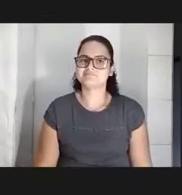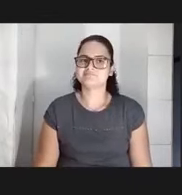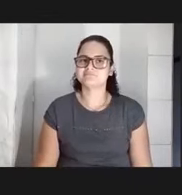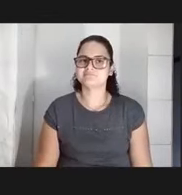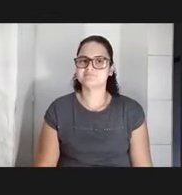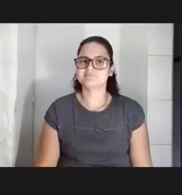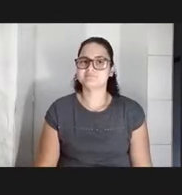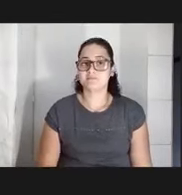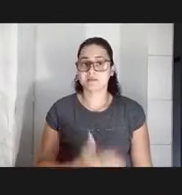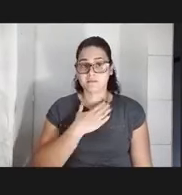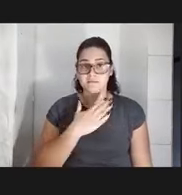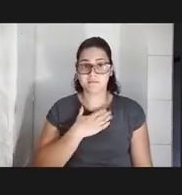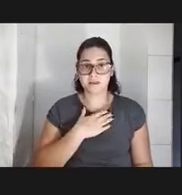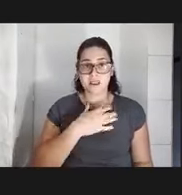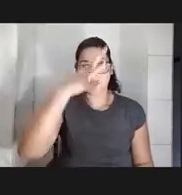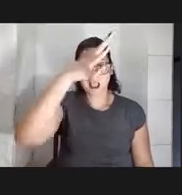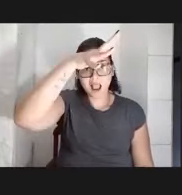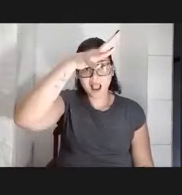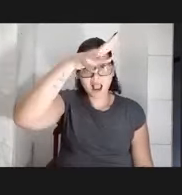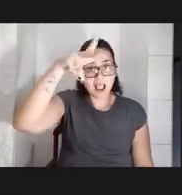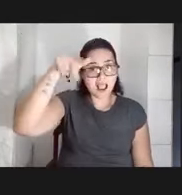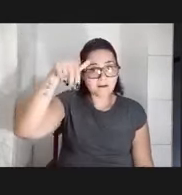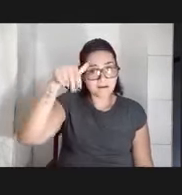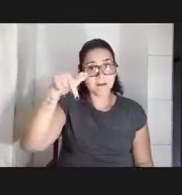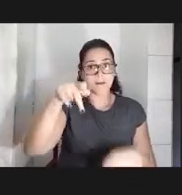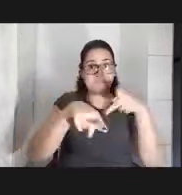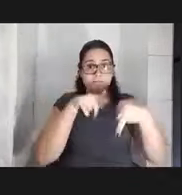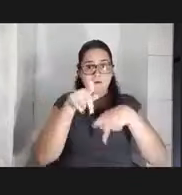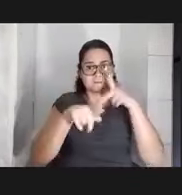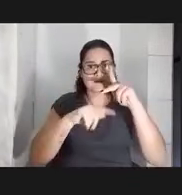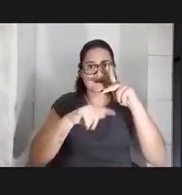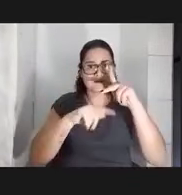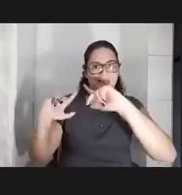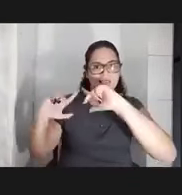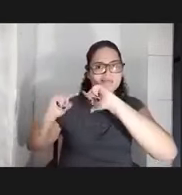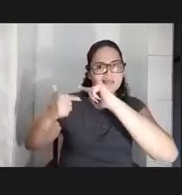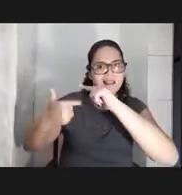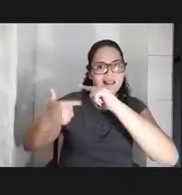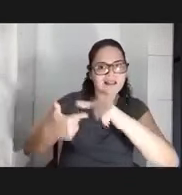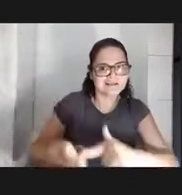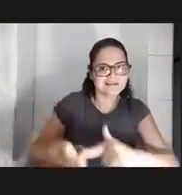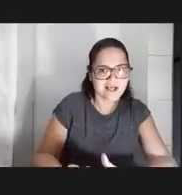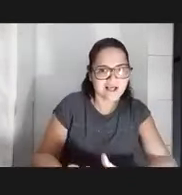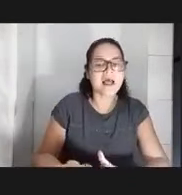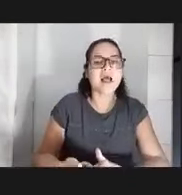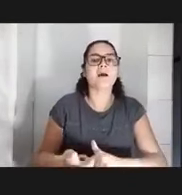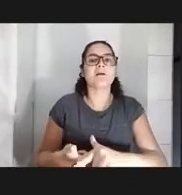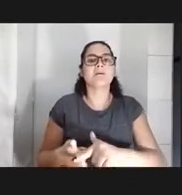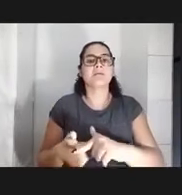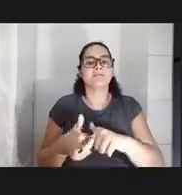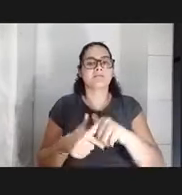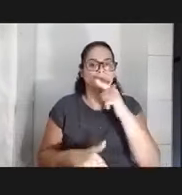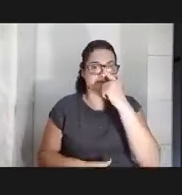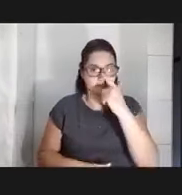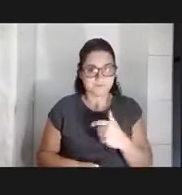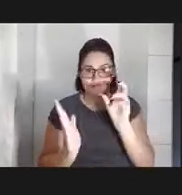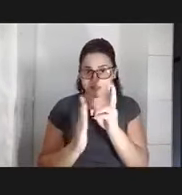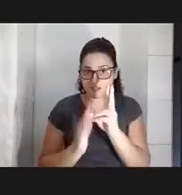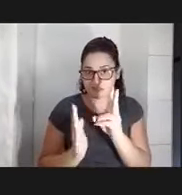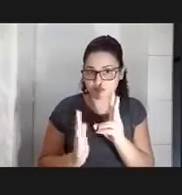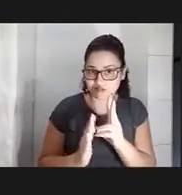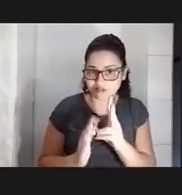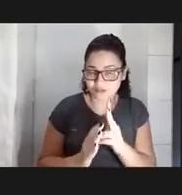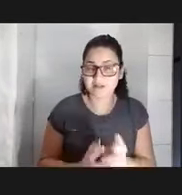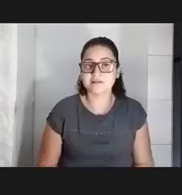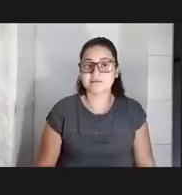região amazônica, com as populações tradicionais, com ribeirinhos, com indígenas, olha, entre os indígenas, quem